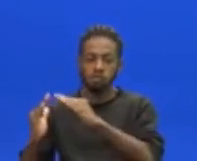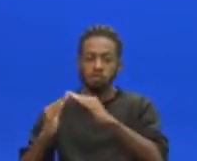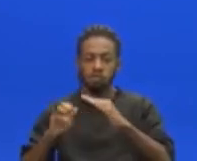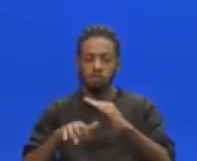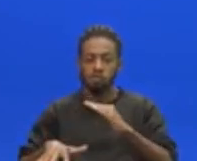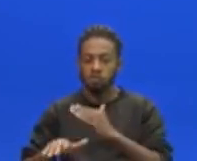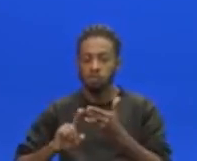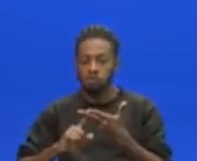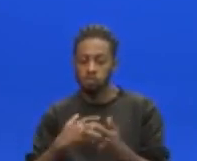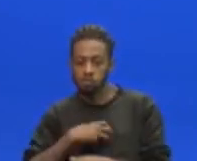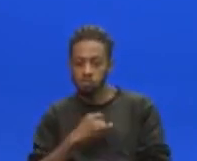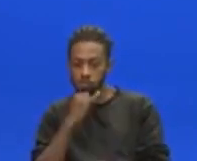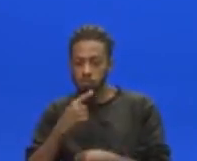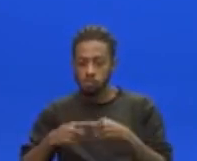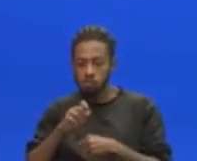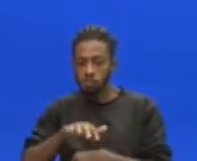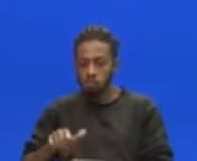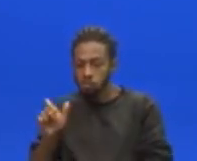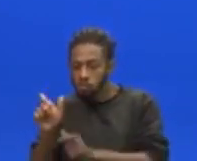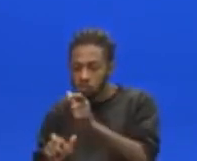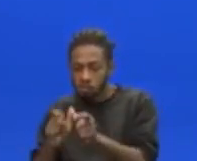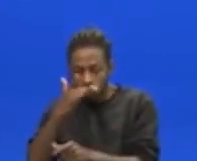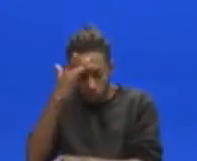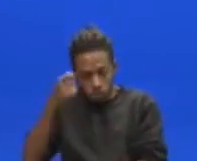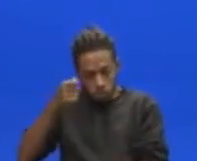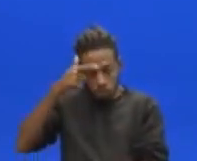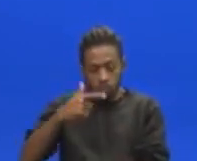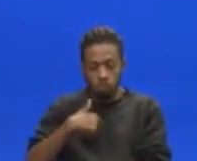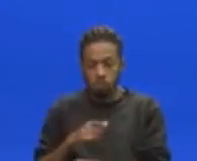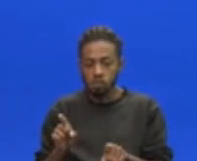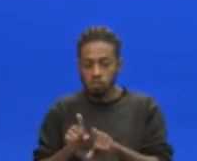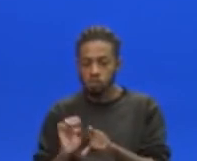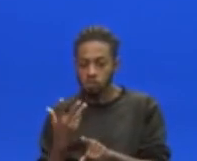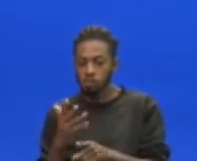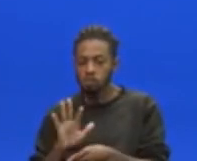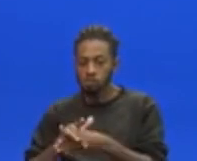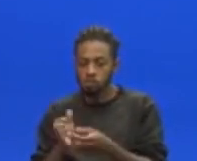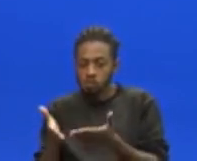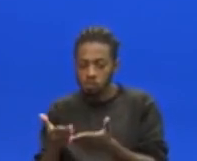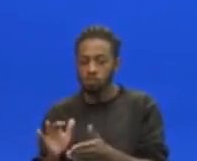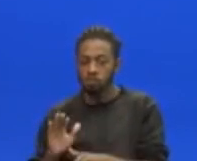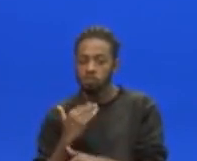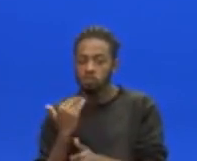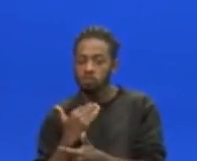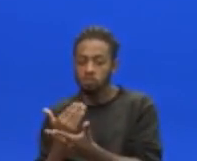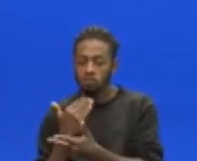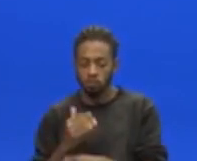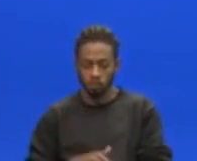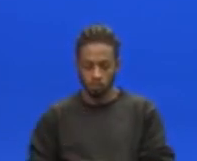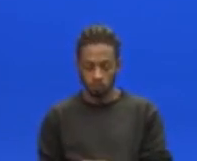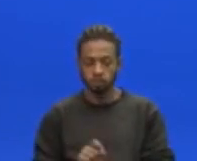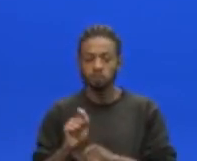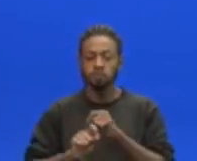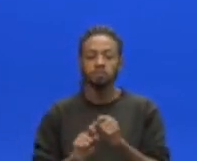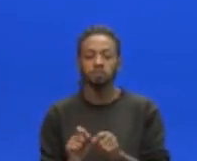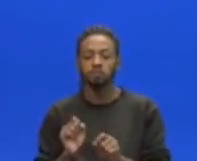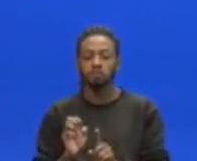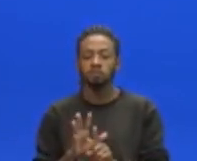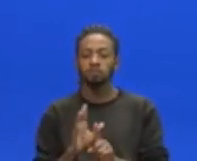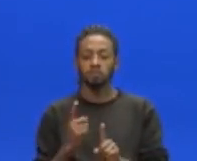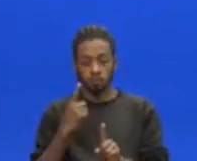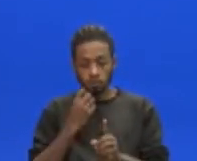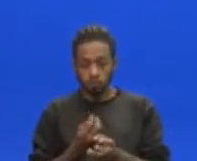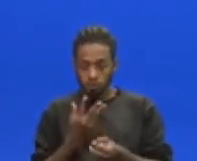de perfil daquelas pessoas e que poderia ter contribuído para o aparecimento da cólera e morte daquelas pessoas. Então, através de